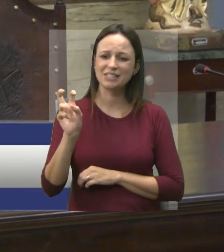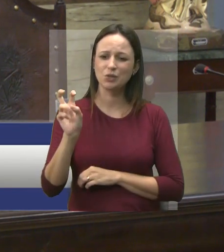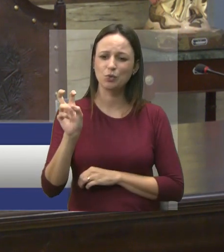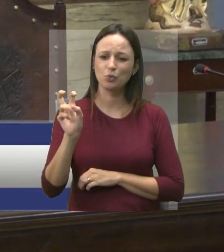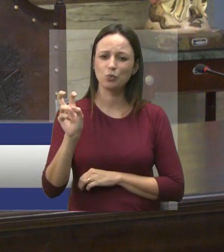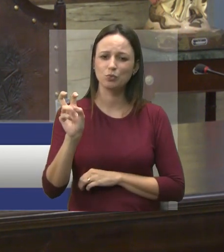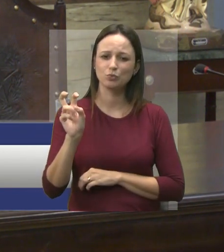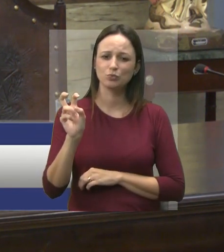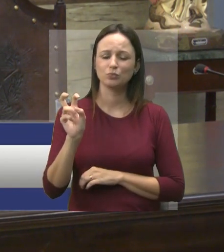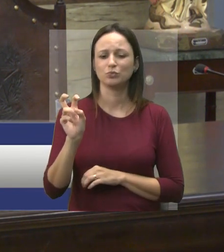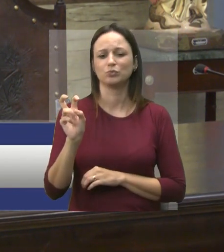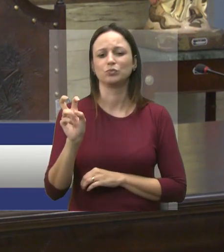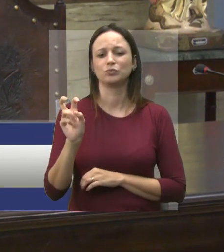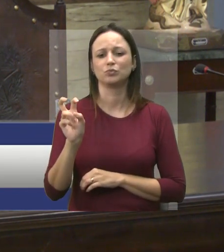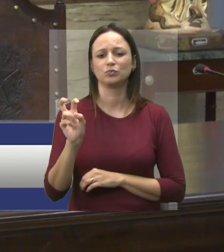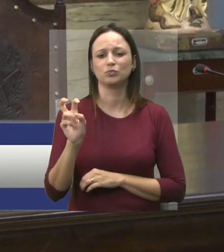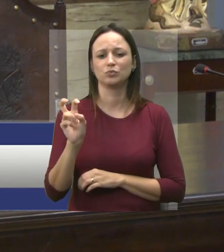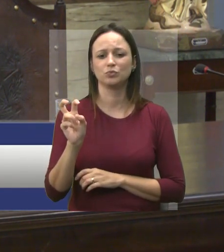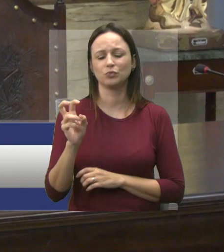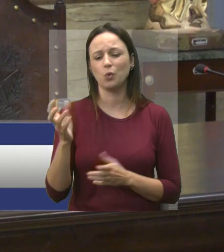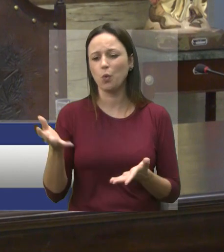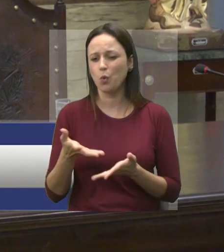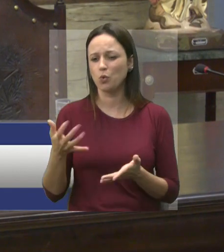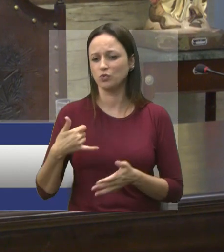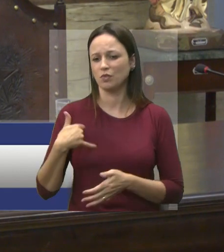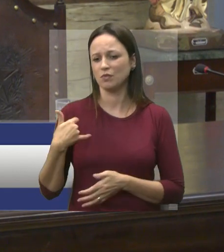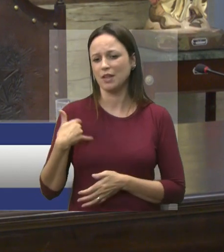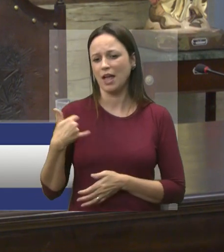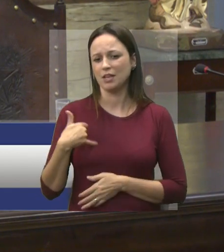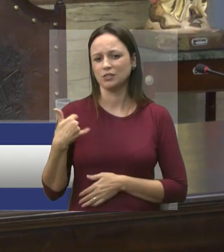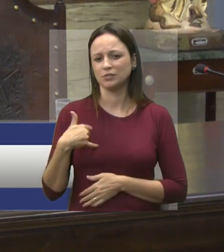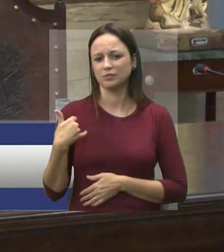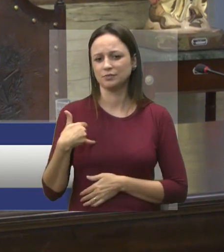e a idade hoje faltaria